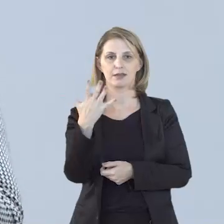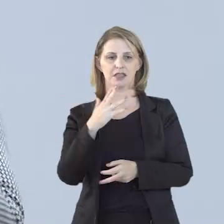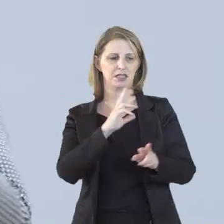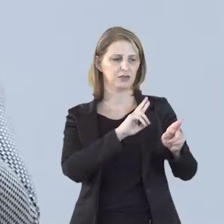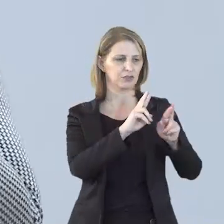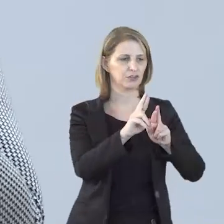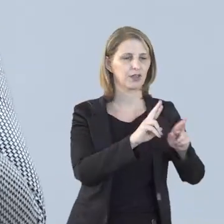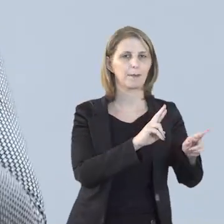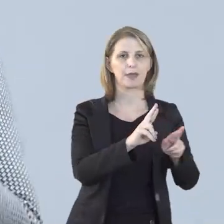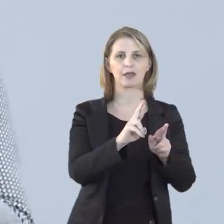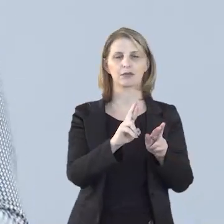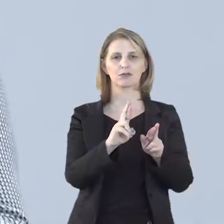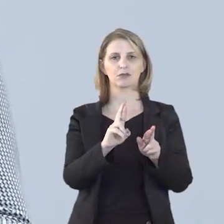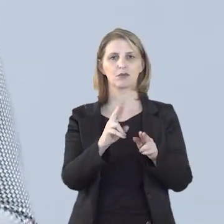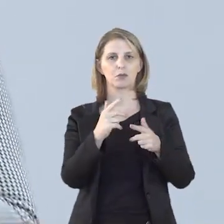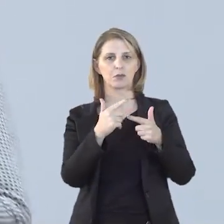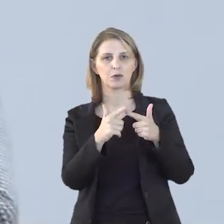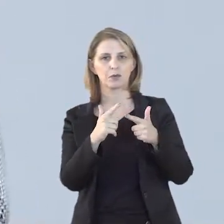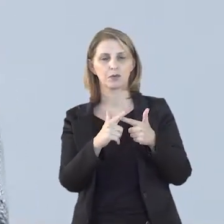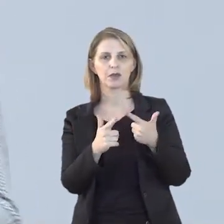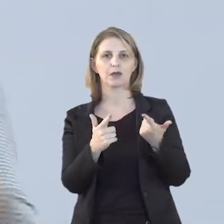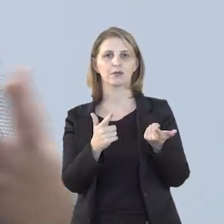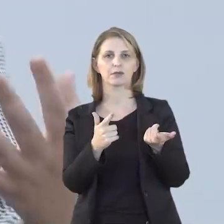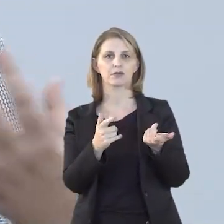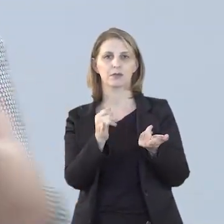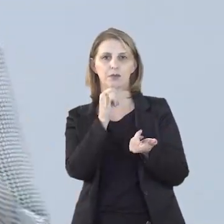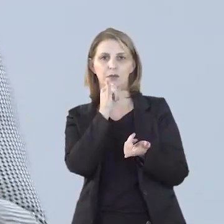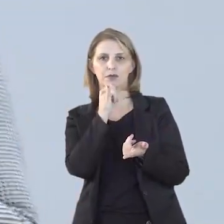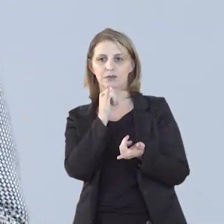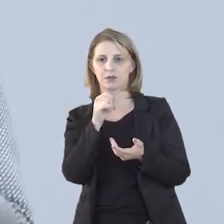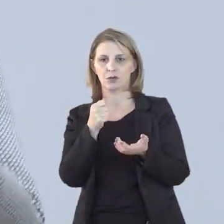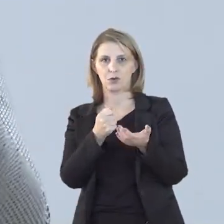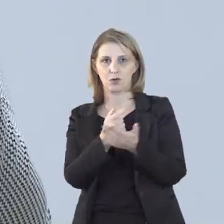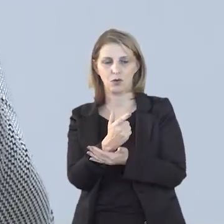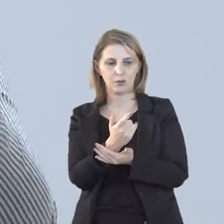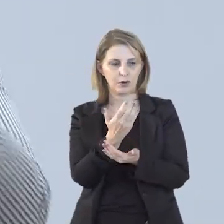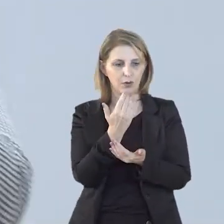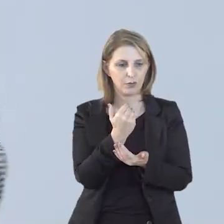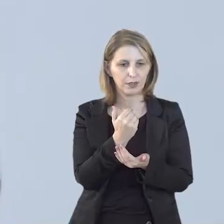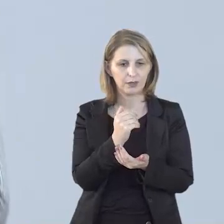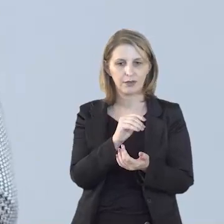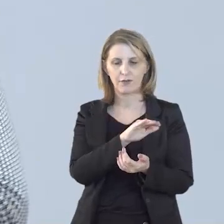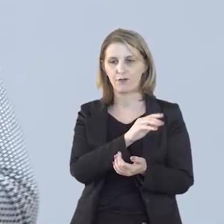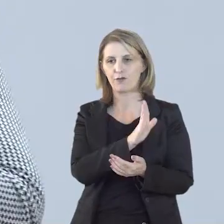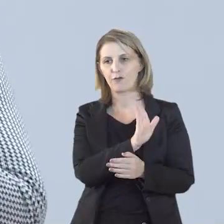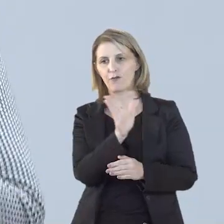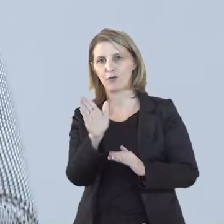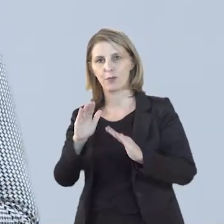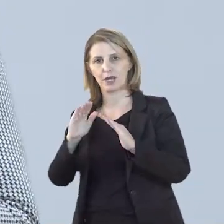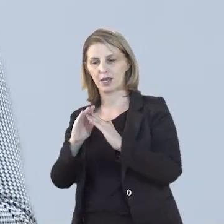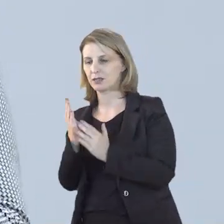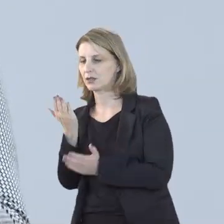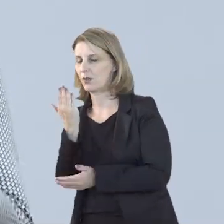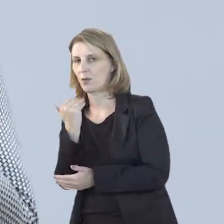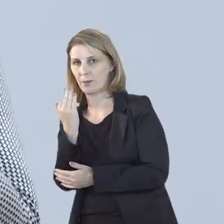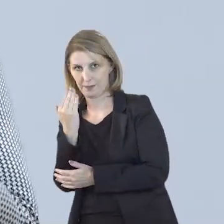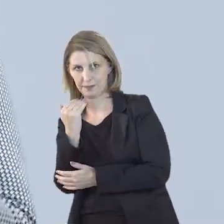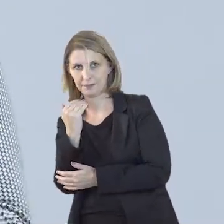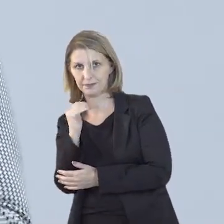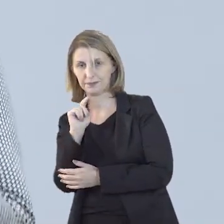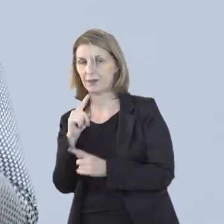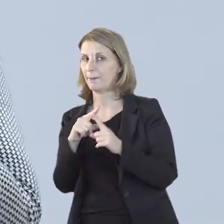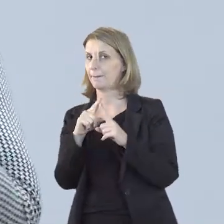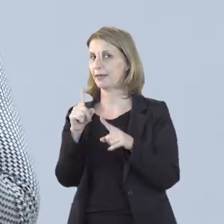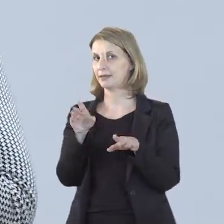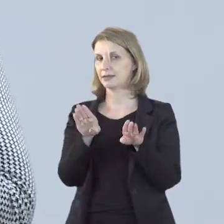a gente, tudo o que acontece, todos os relacionamentos possíveis, do momento que eu adquiro um determinado alimento até o momento